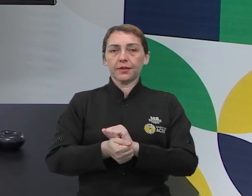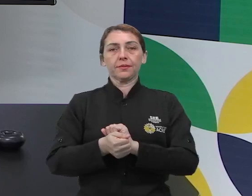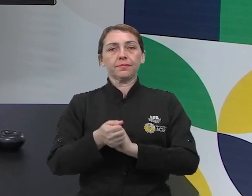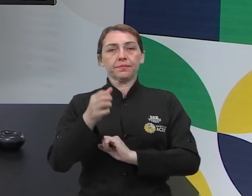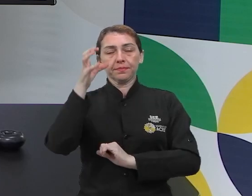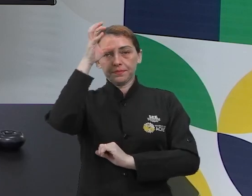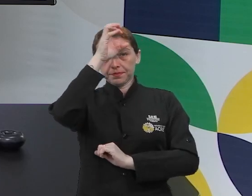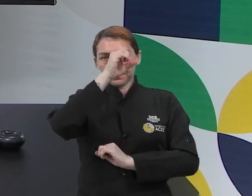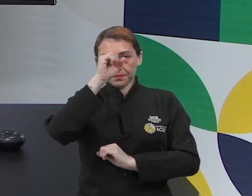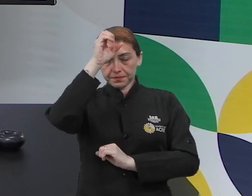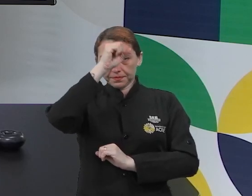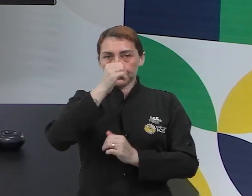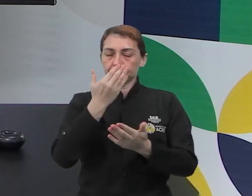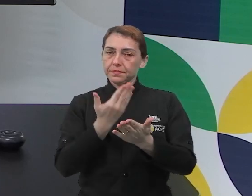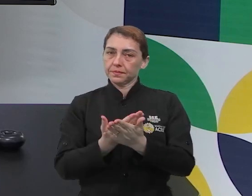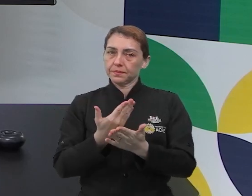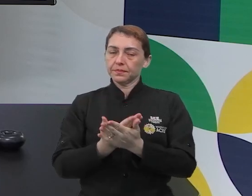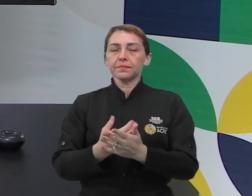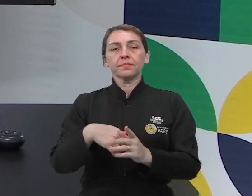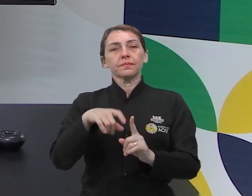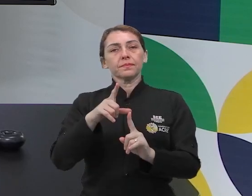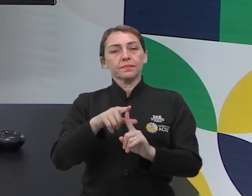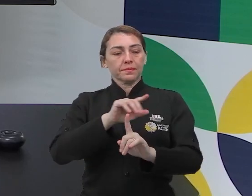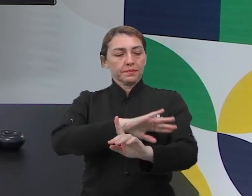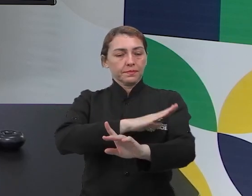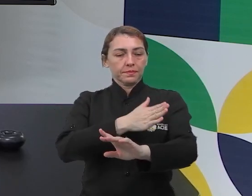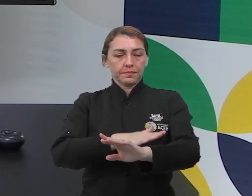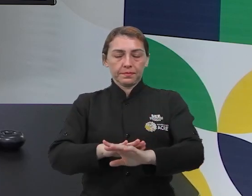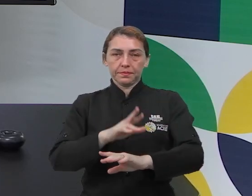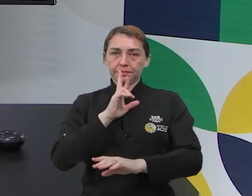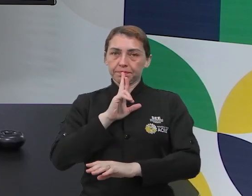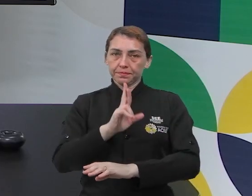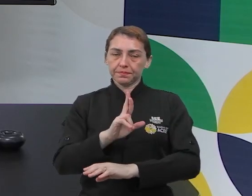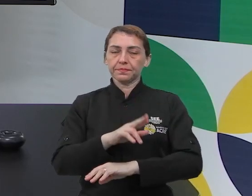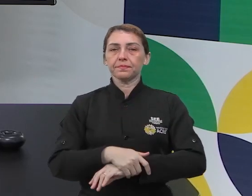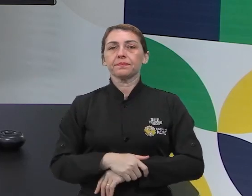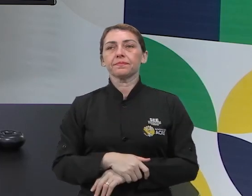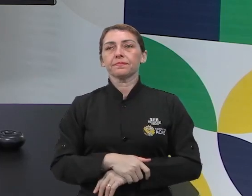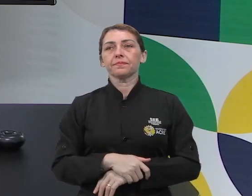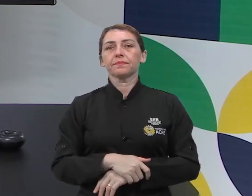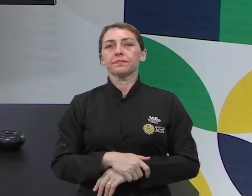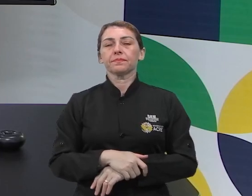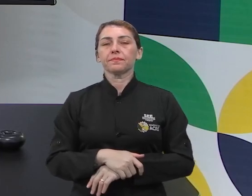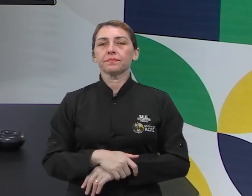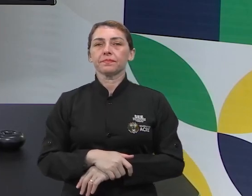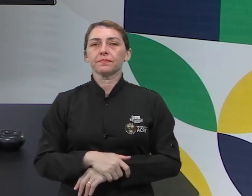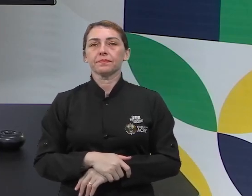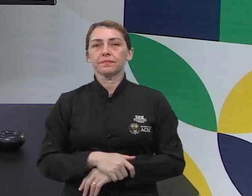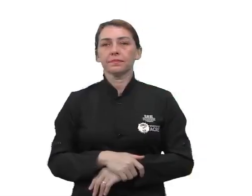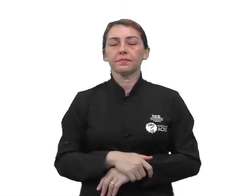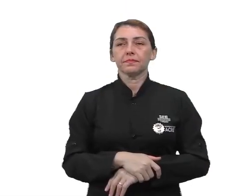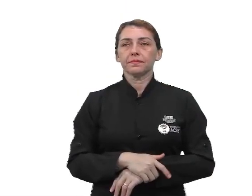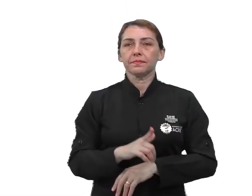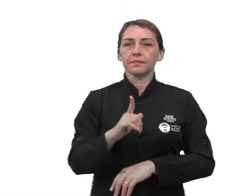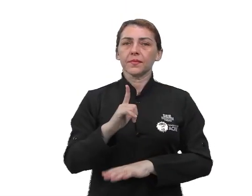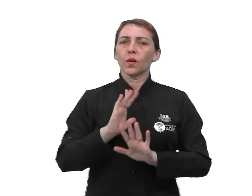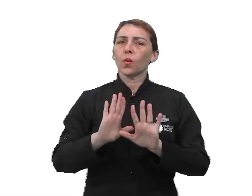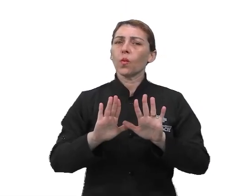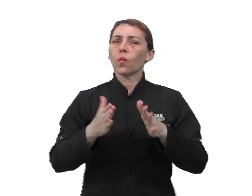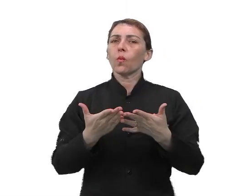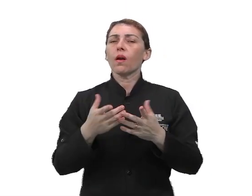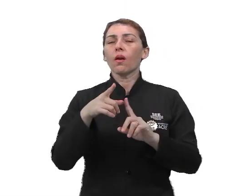aprendeu lá na aula de formas de relevo para poder resolver essa questão. A drenagem fluvial apresentada desenvolve-se em qual